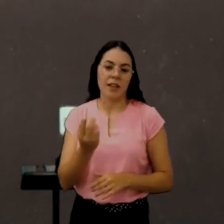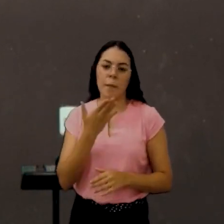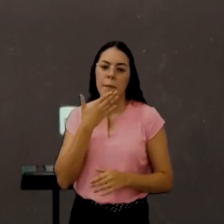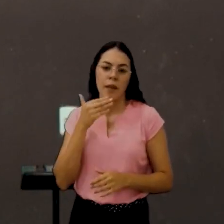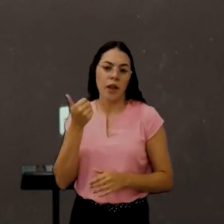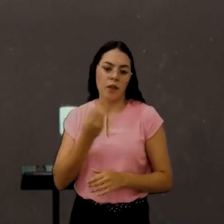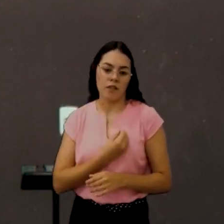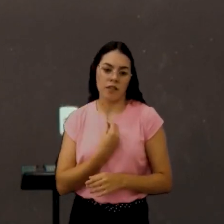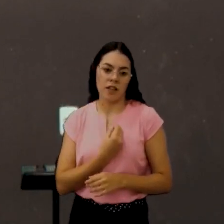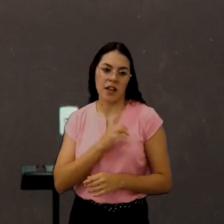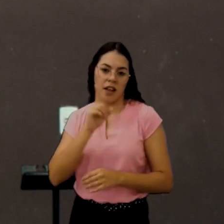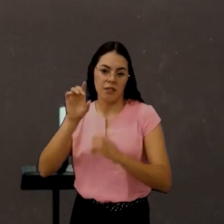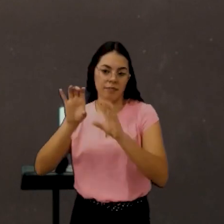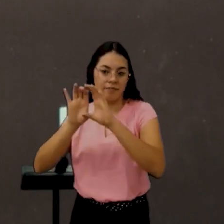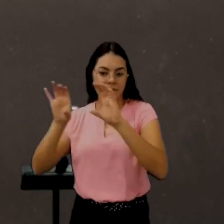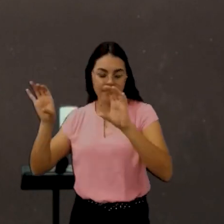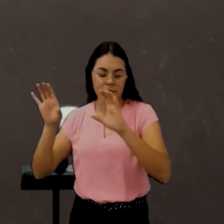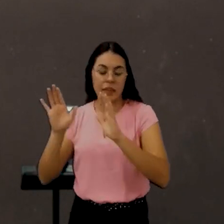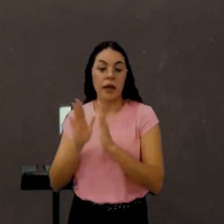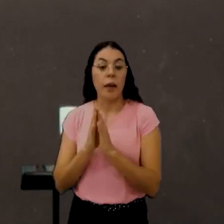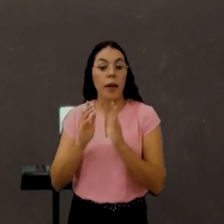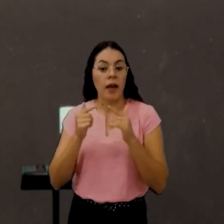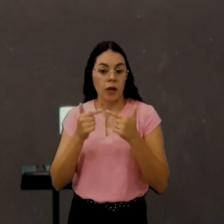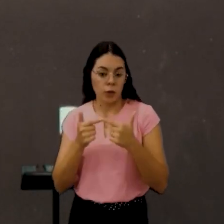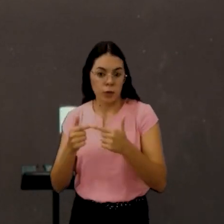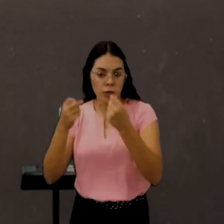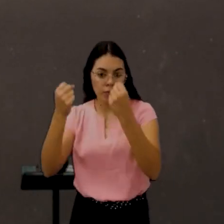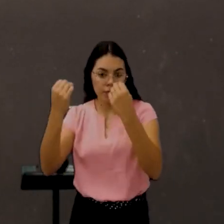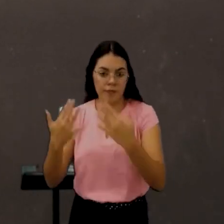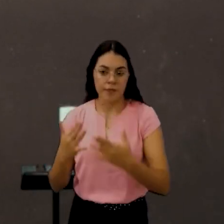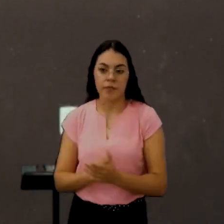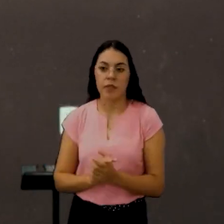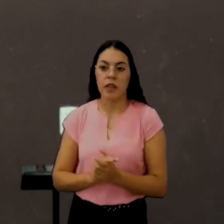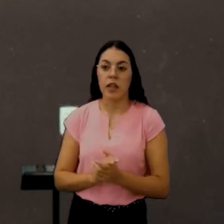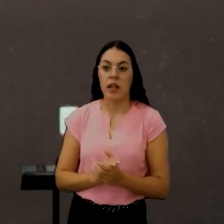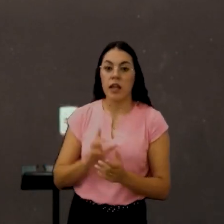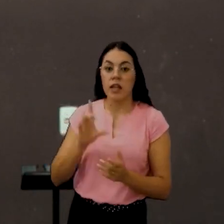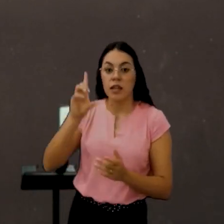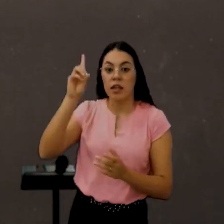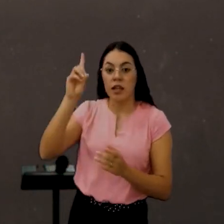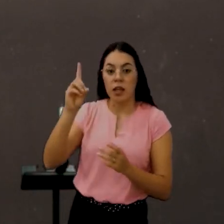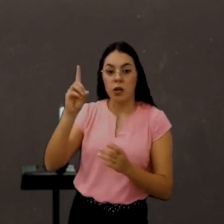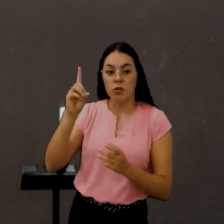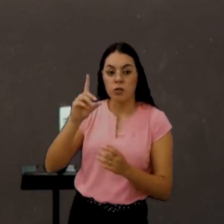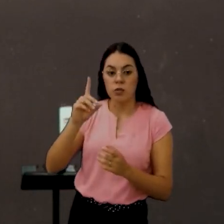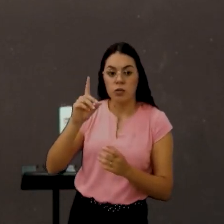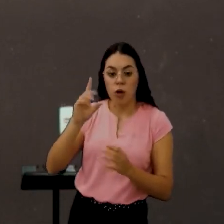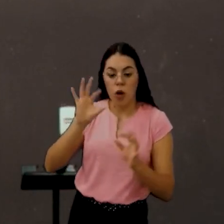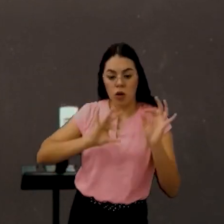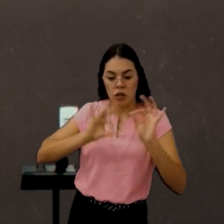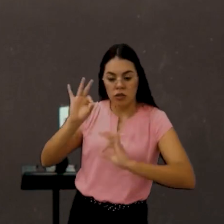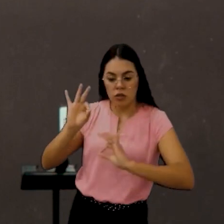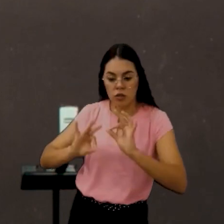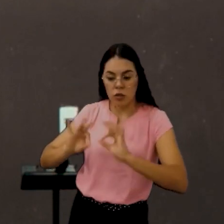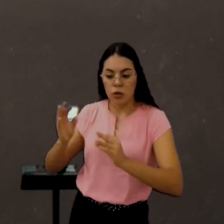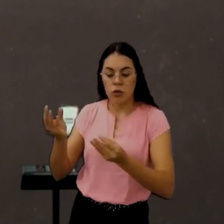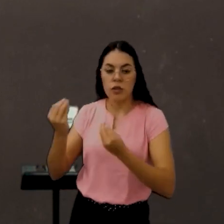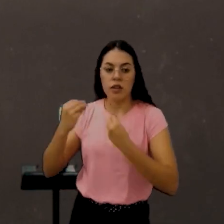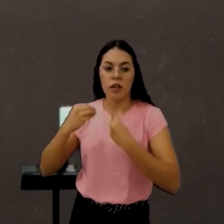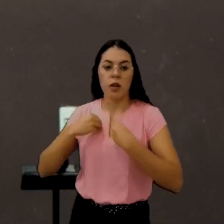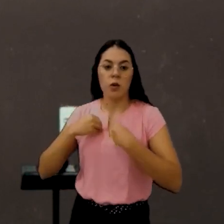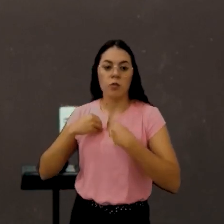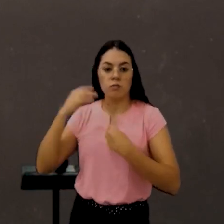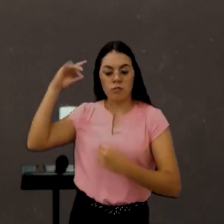melhor. E aí ele diz: ora, foi o próprio Deus quem nos preparou para isto, dando-nos o penhor